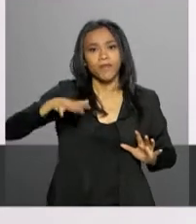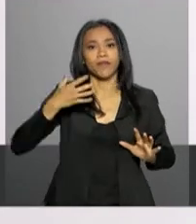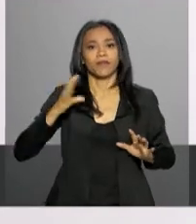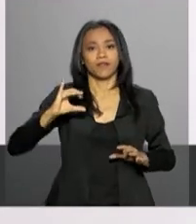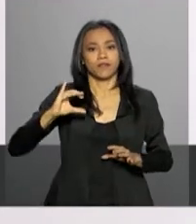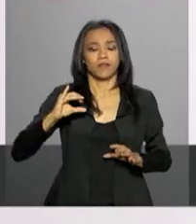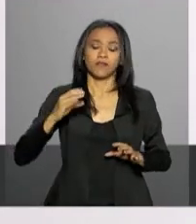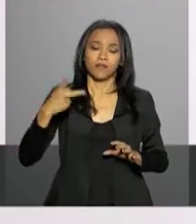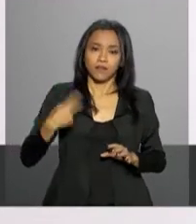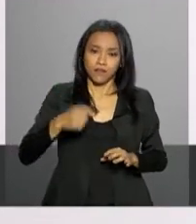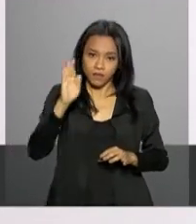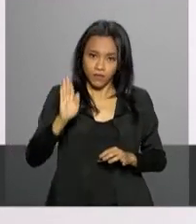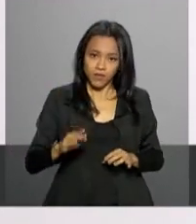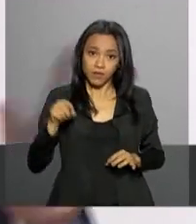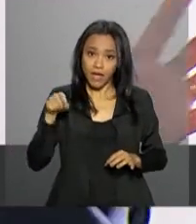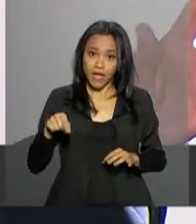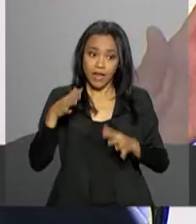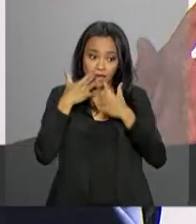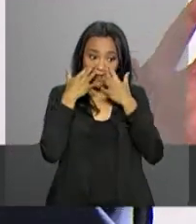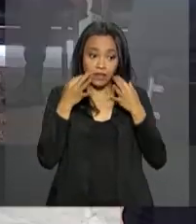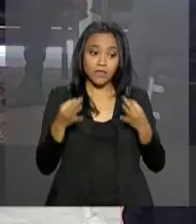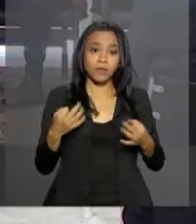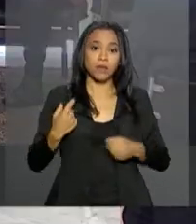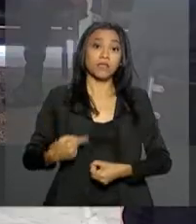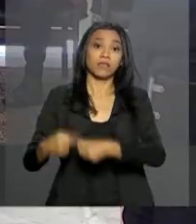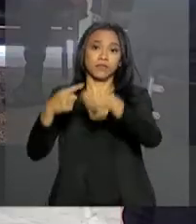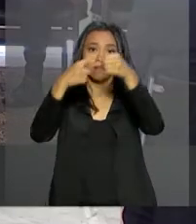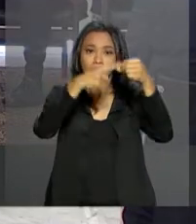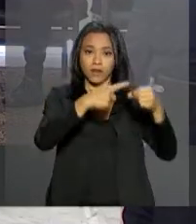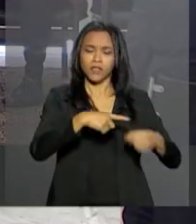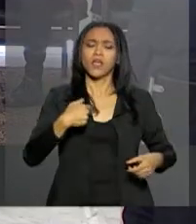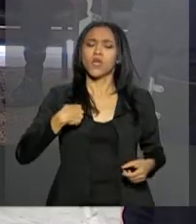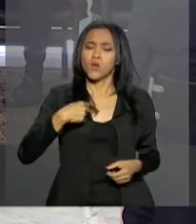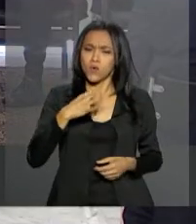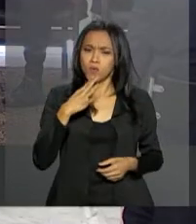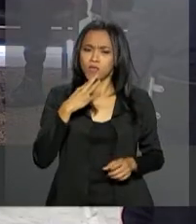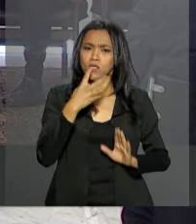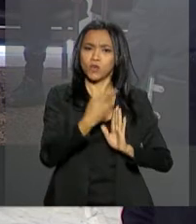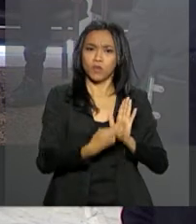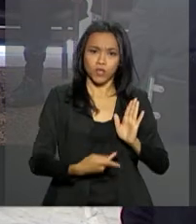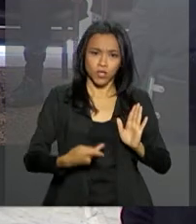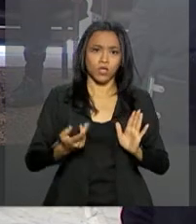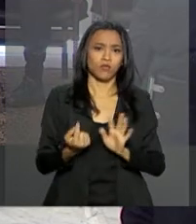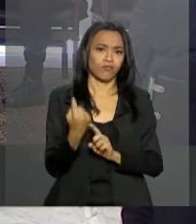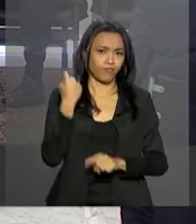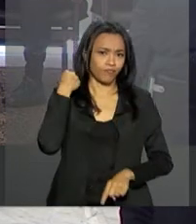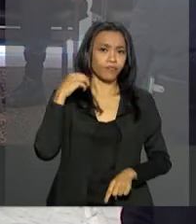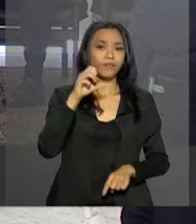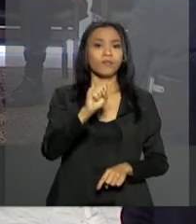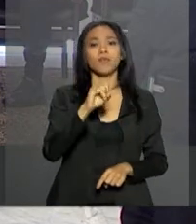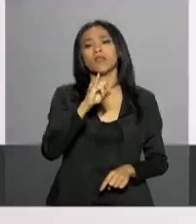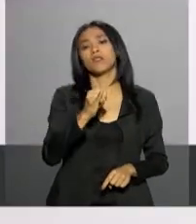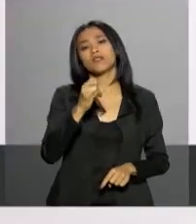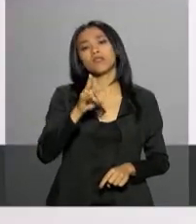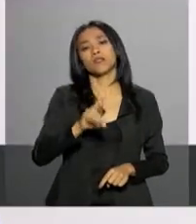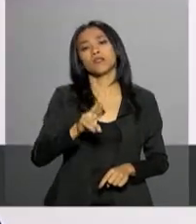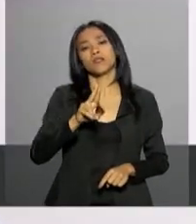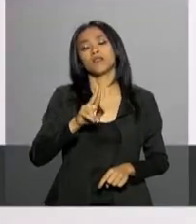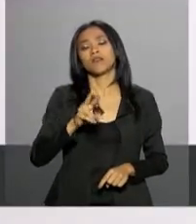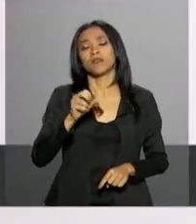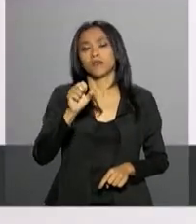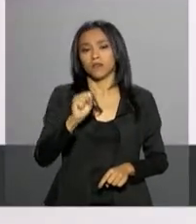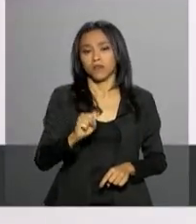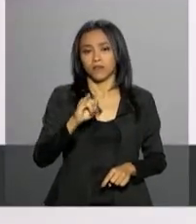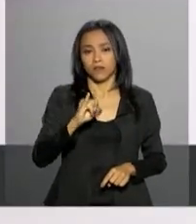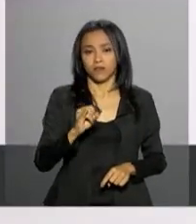se volta para as cidades inovadoras eu conheci o projeto sírios há tempos atrás e fiquei realmente maravilhado